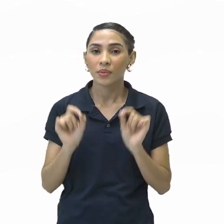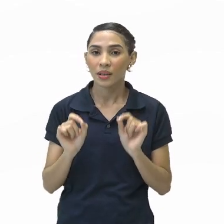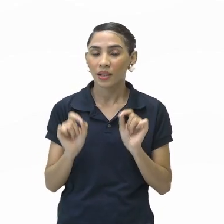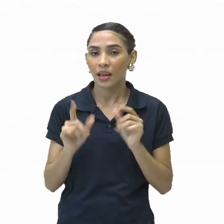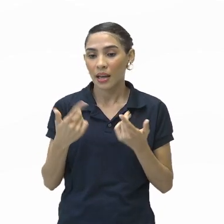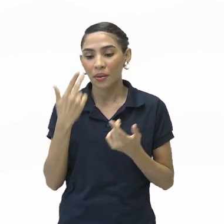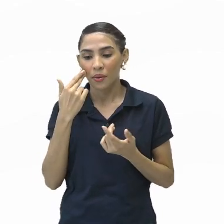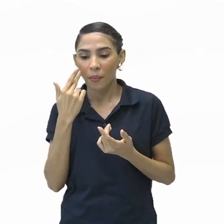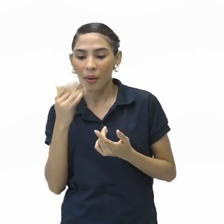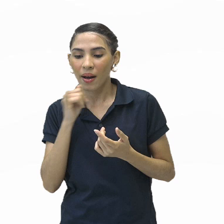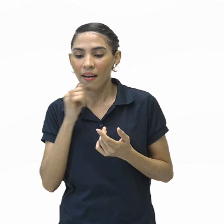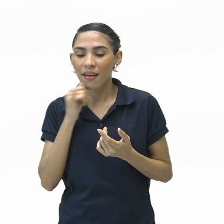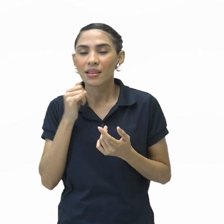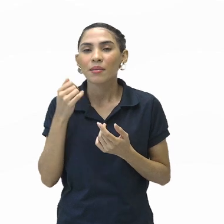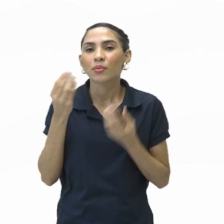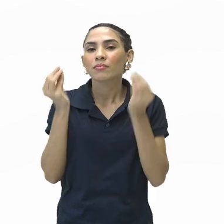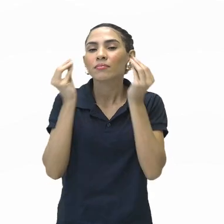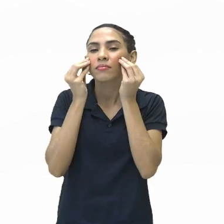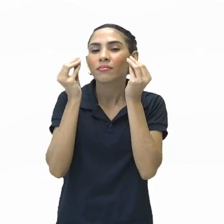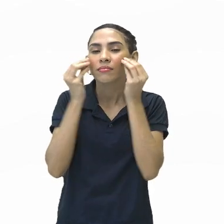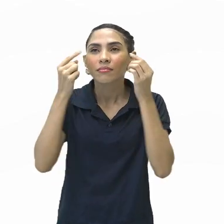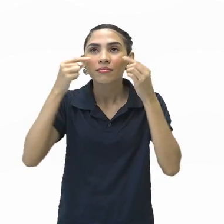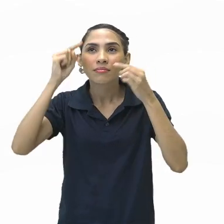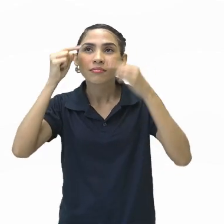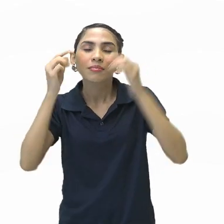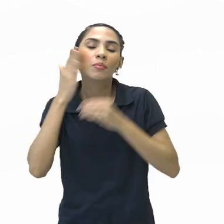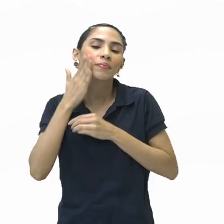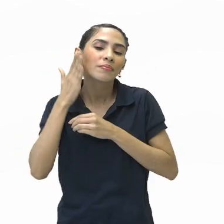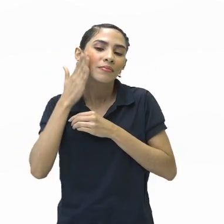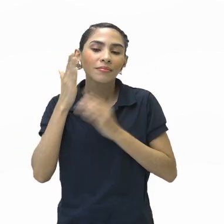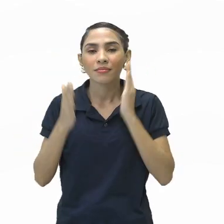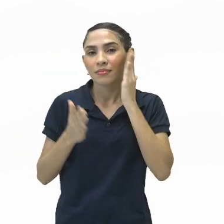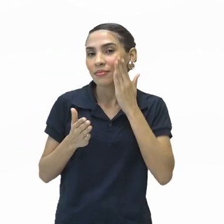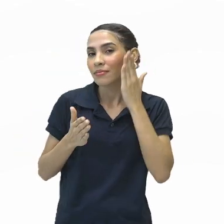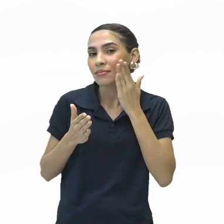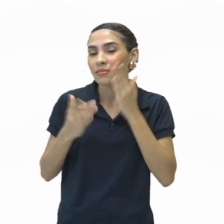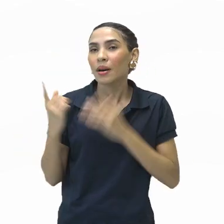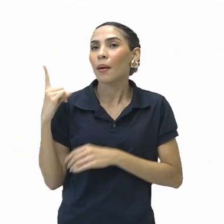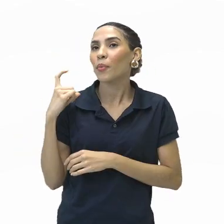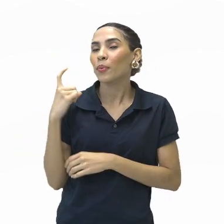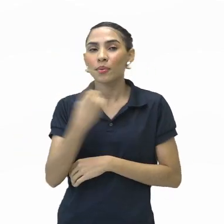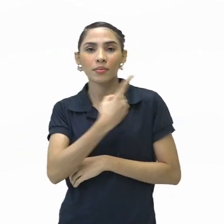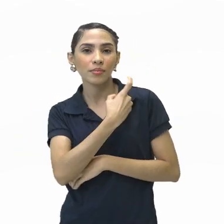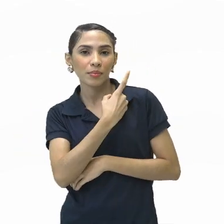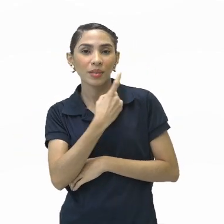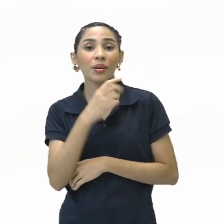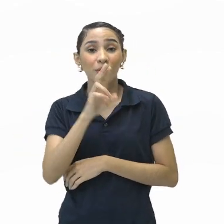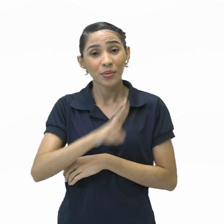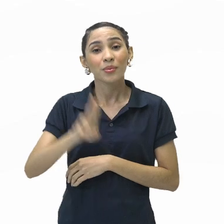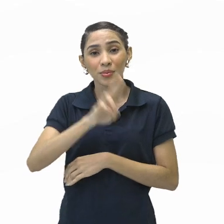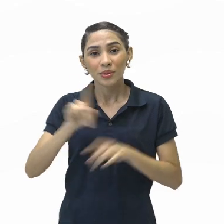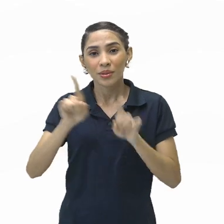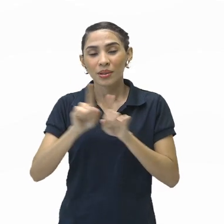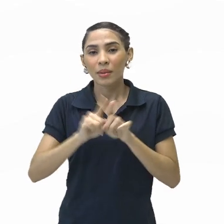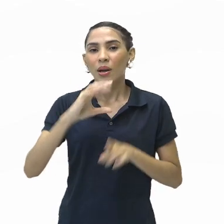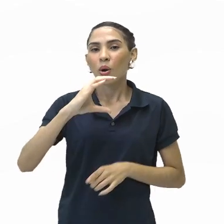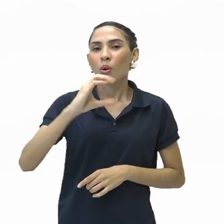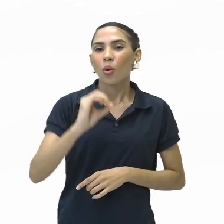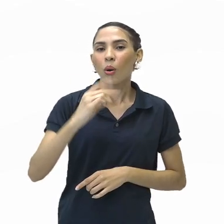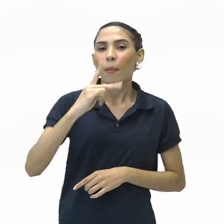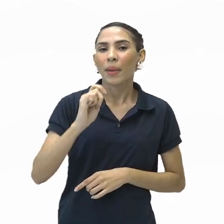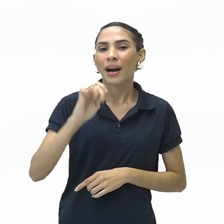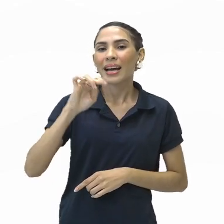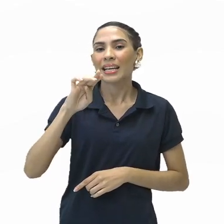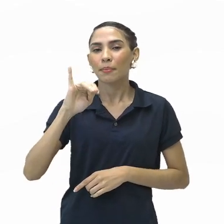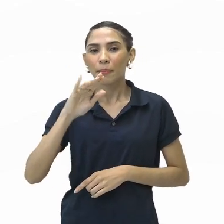muito comum ver em cosméticos, por exemplo, né, hidratantes, sabonetes, perfumes, que utilizam coisas como a copaíba, utilizam